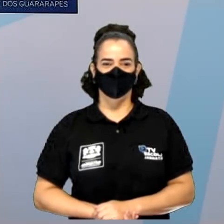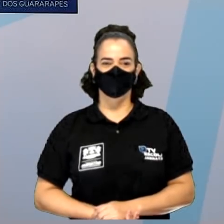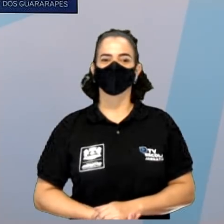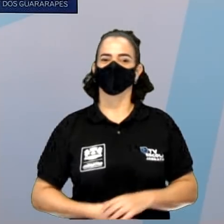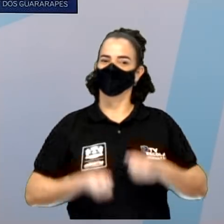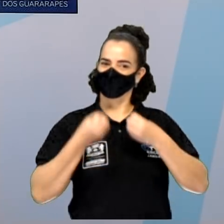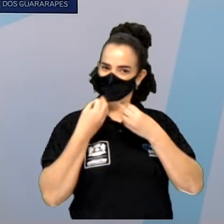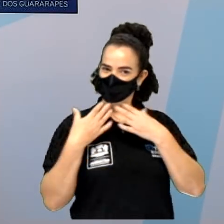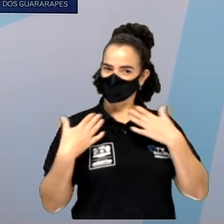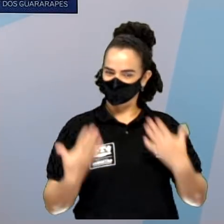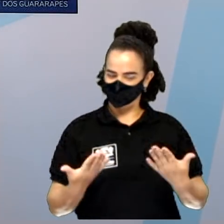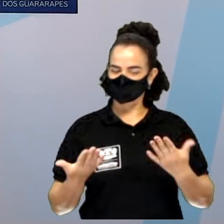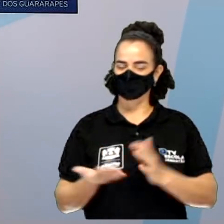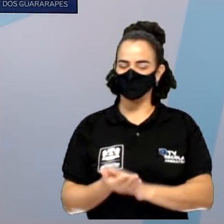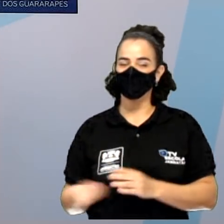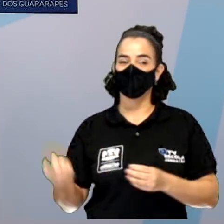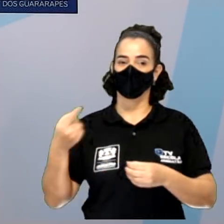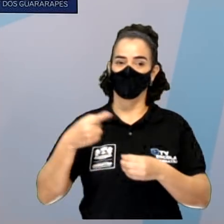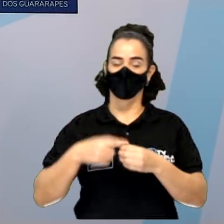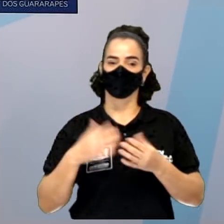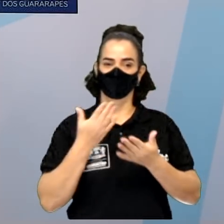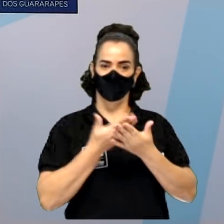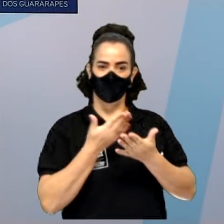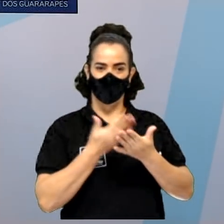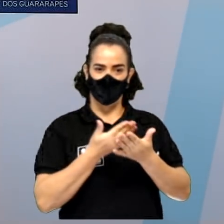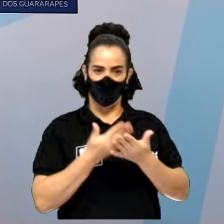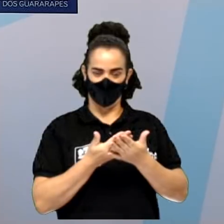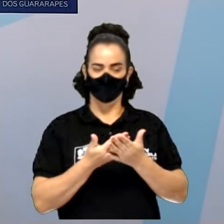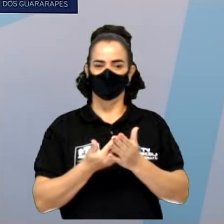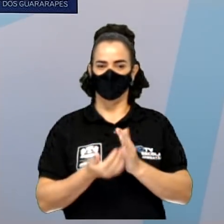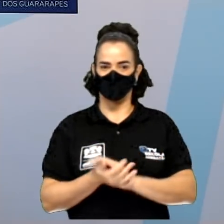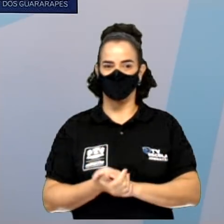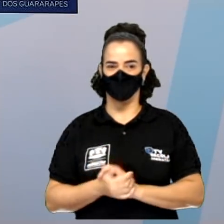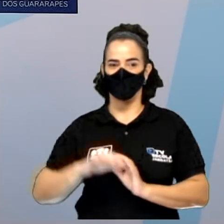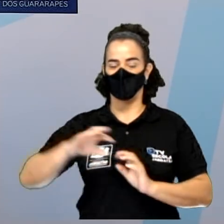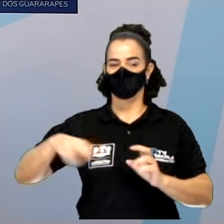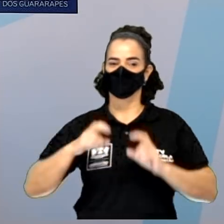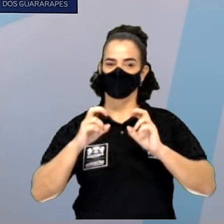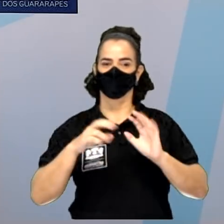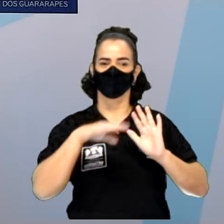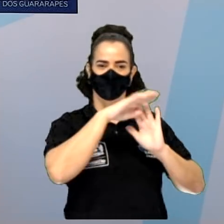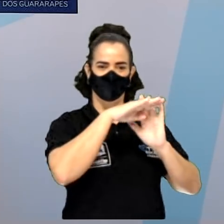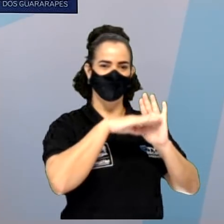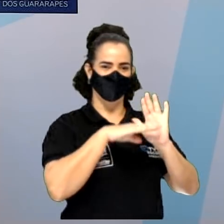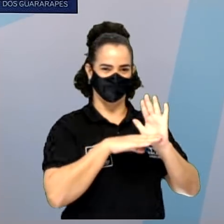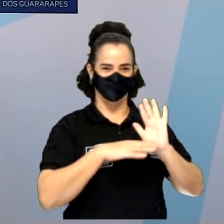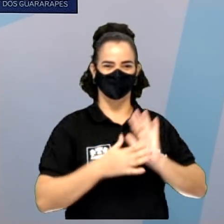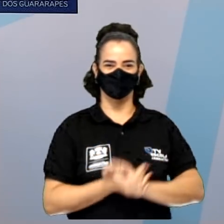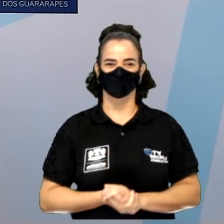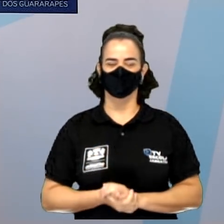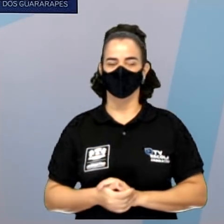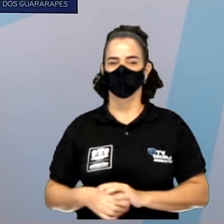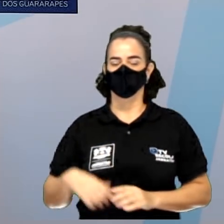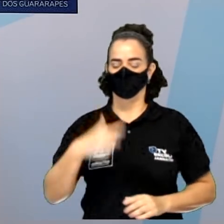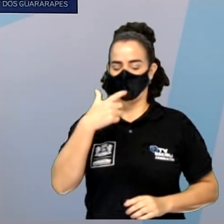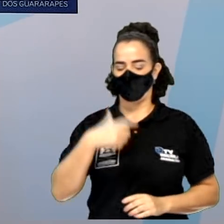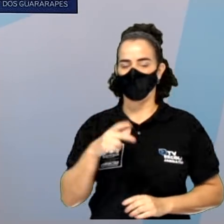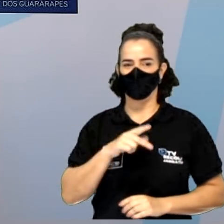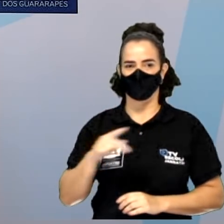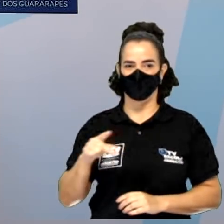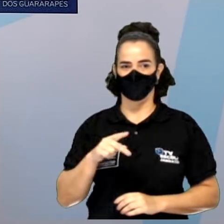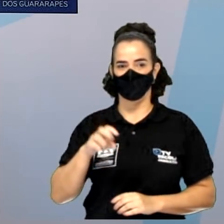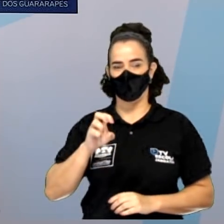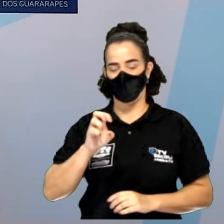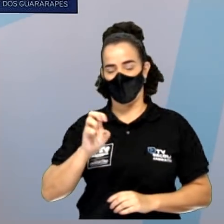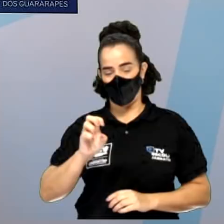Olá, fera! Estamos aí retomando mais uma aula do Jaboatão Prepara. Eu sou o professor Everton Silvestre